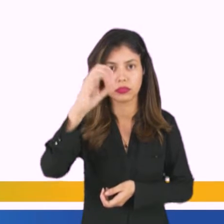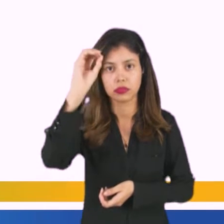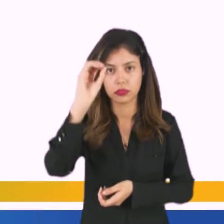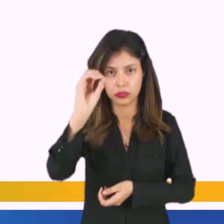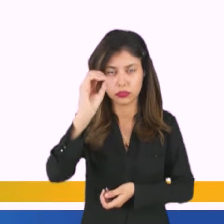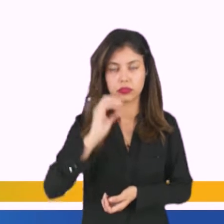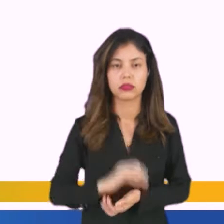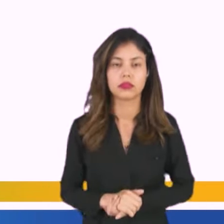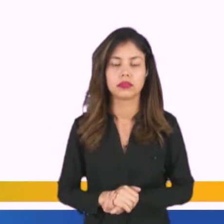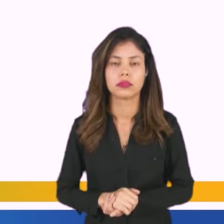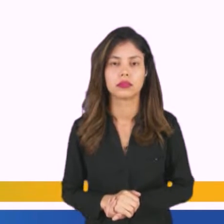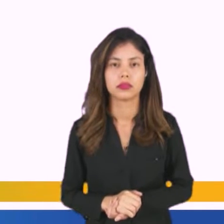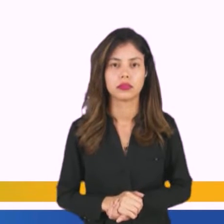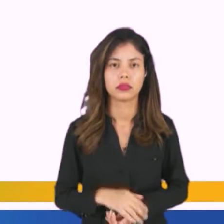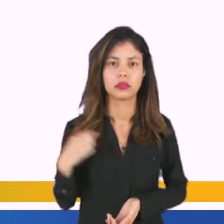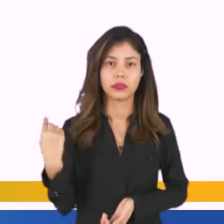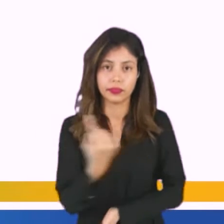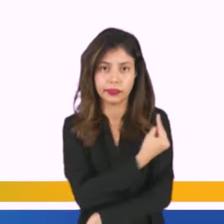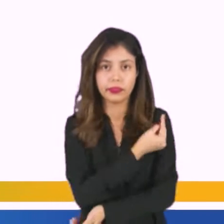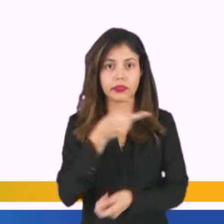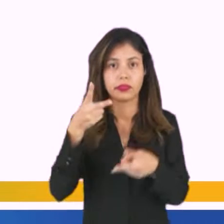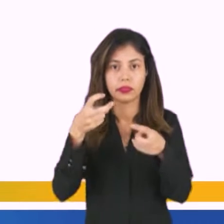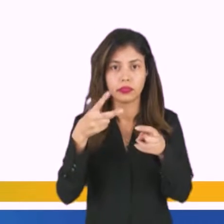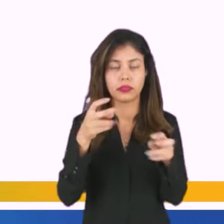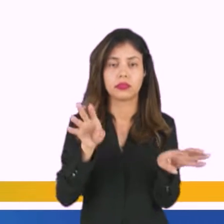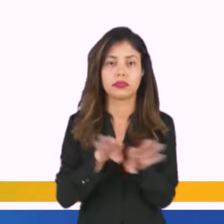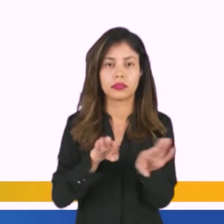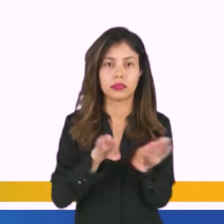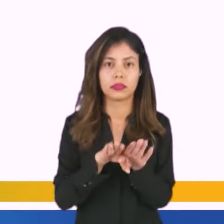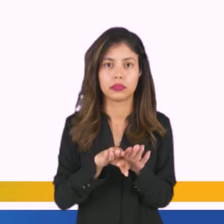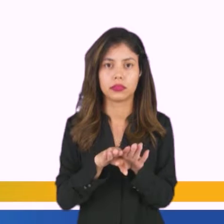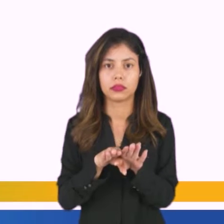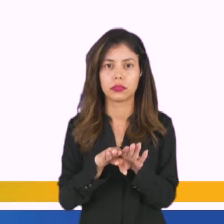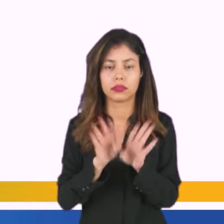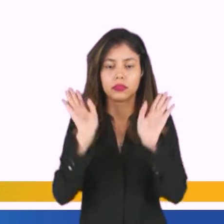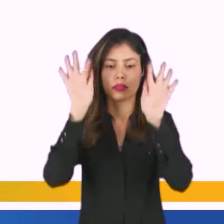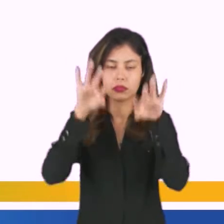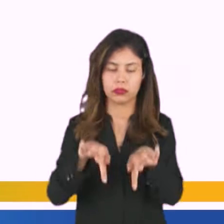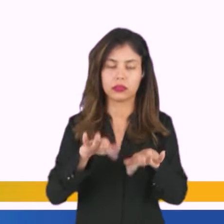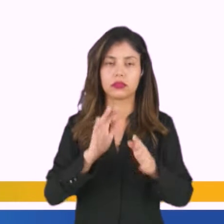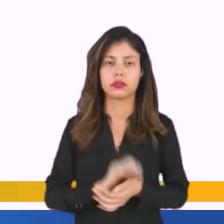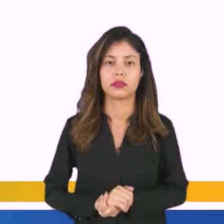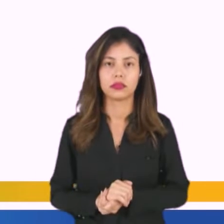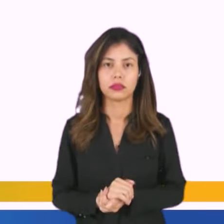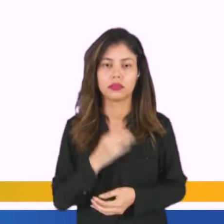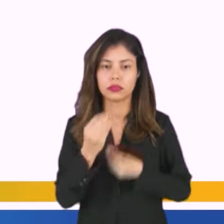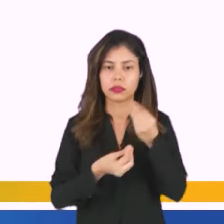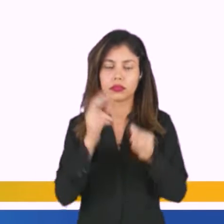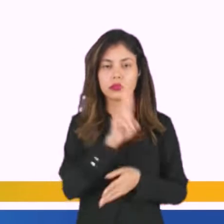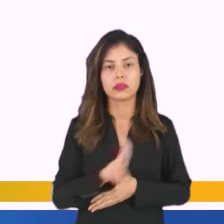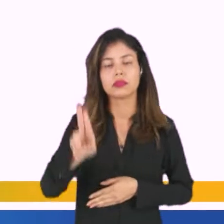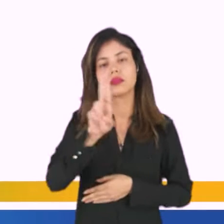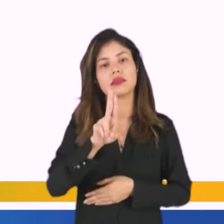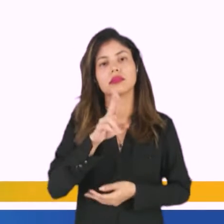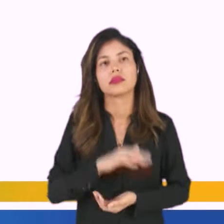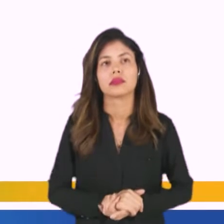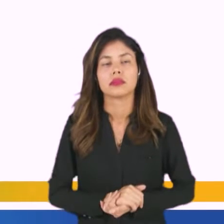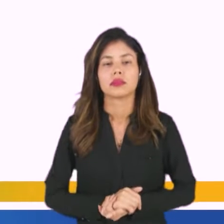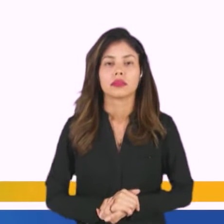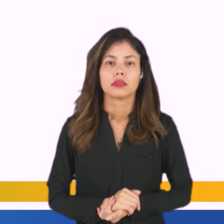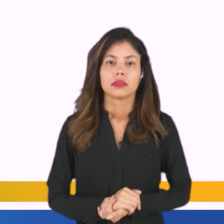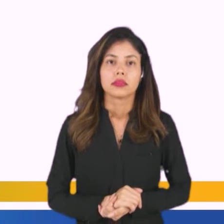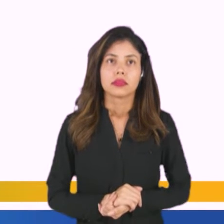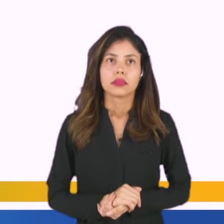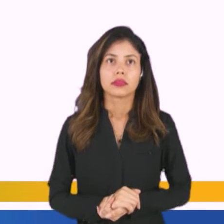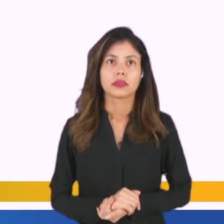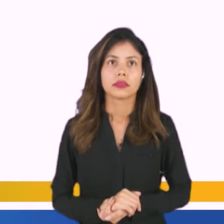coeficiente igual a zero. E aí nós vamos perceber a forma final de como utilizar o sistema de escalonamento.